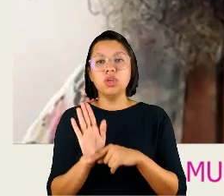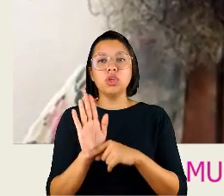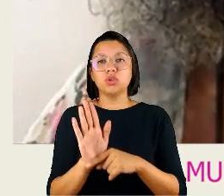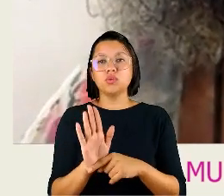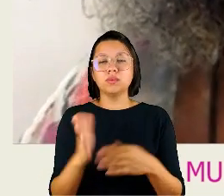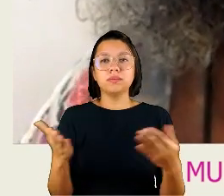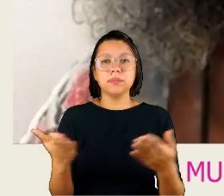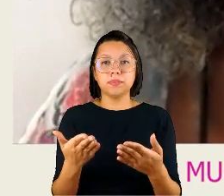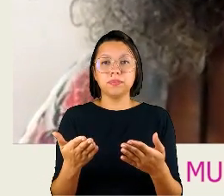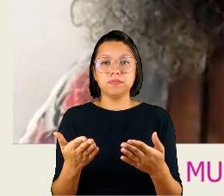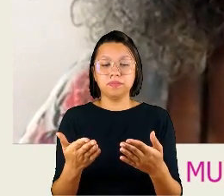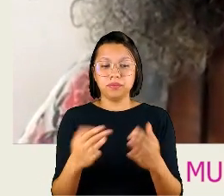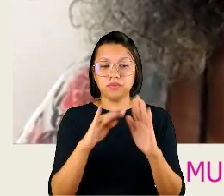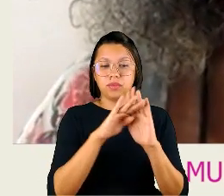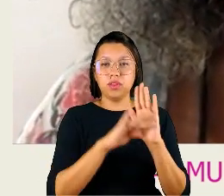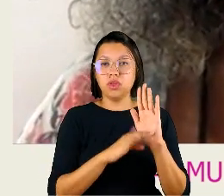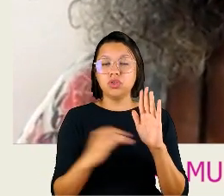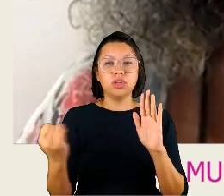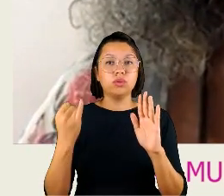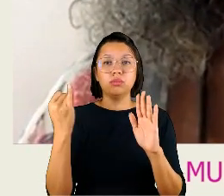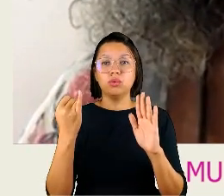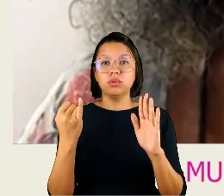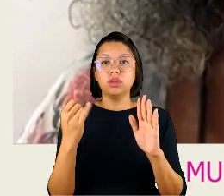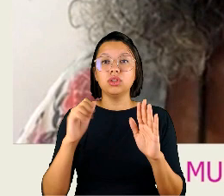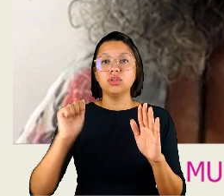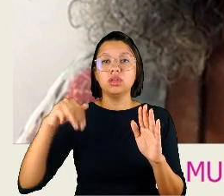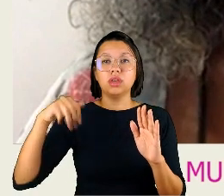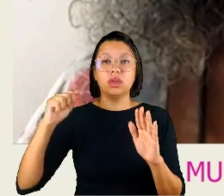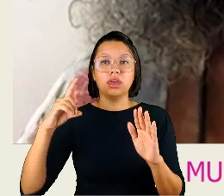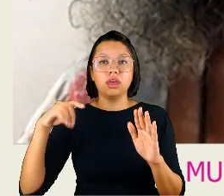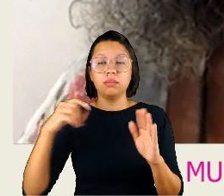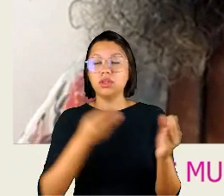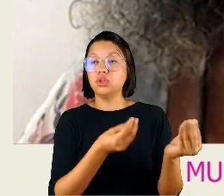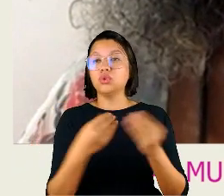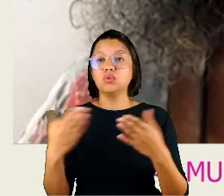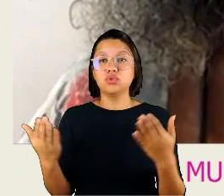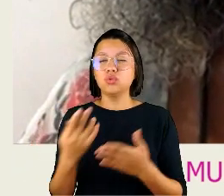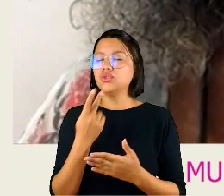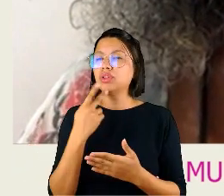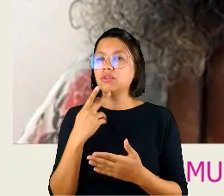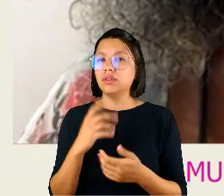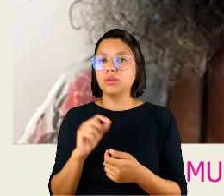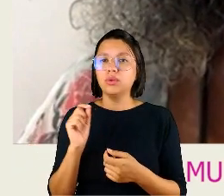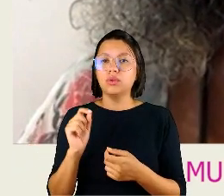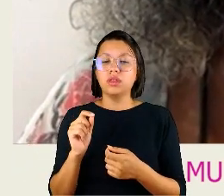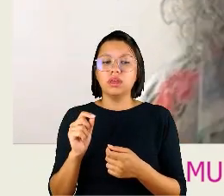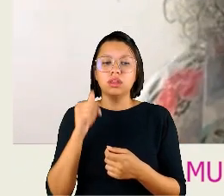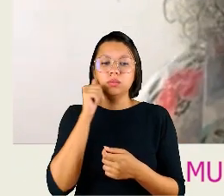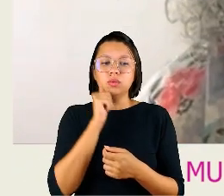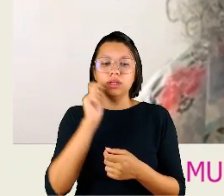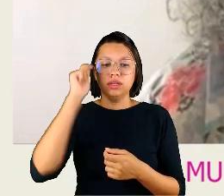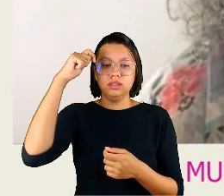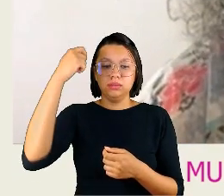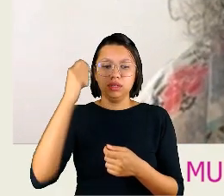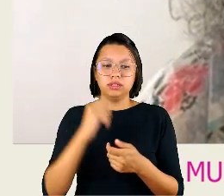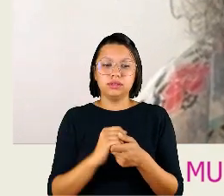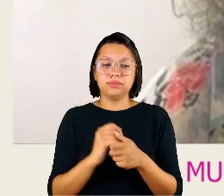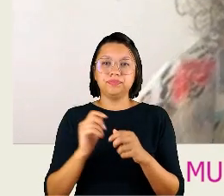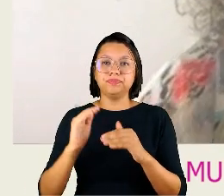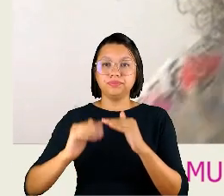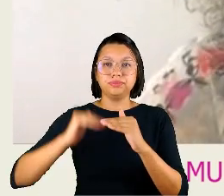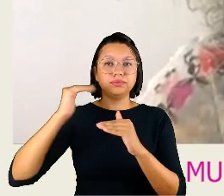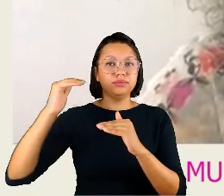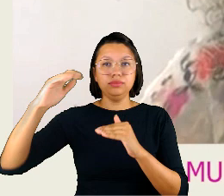com essa agenda tão importante que a Amanda trouxe hoje. Ela falou das mulheres negras,